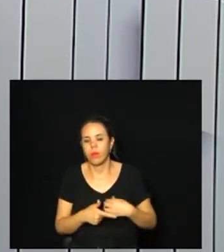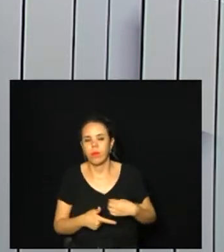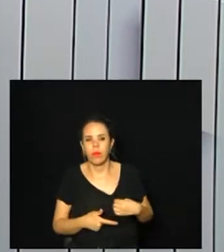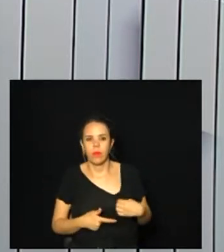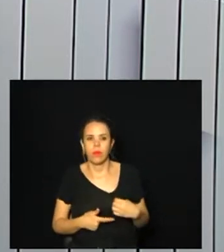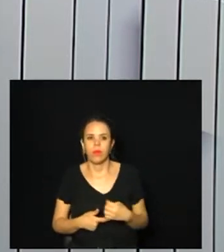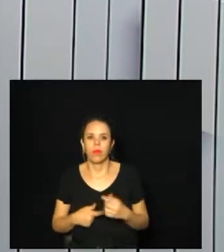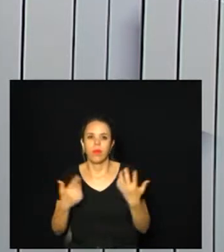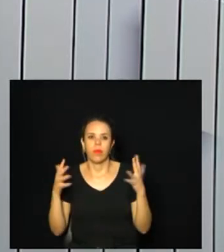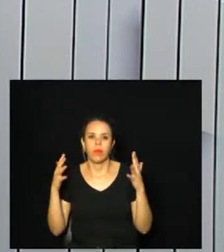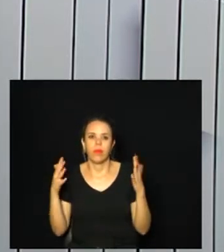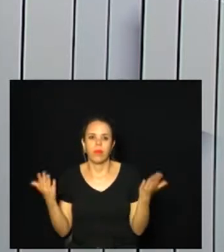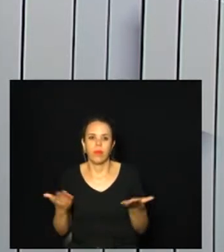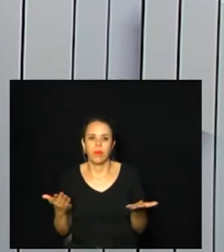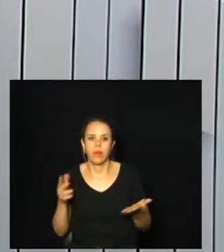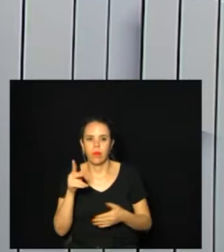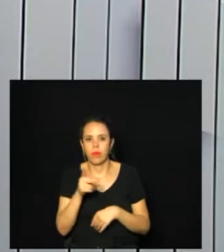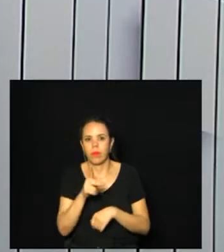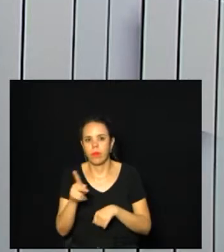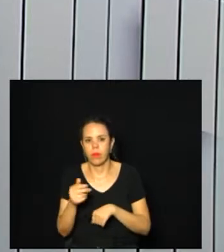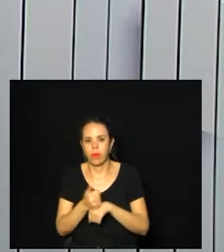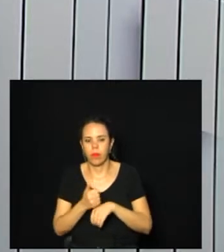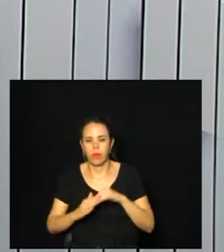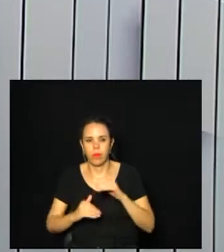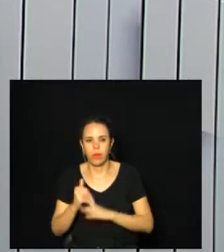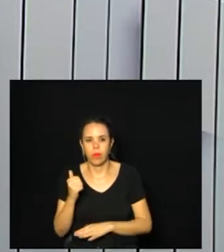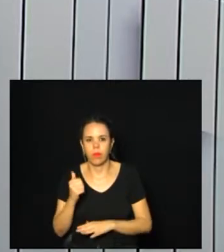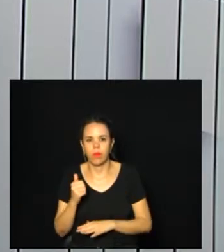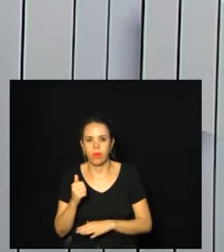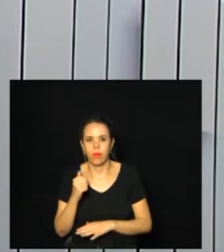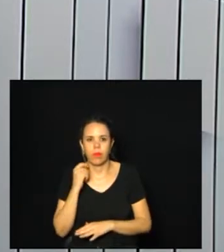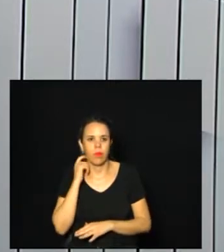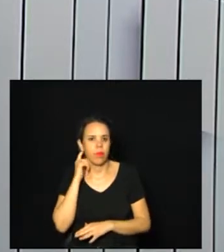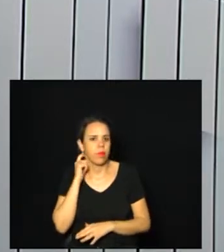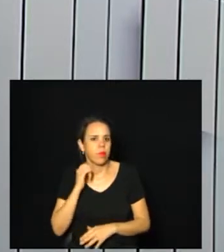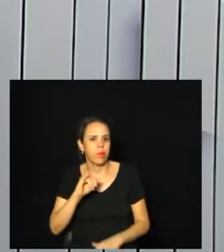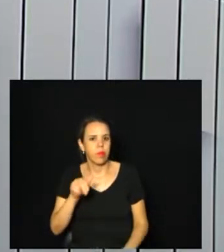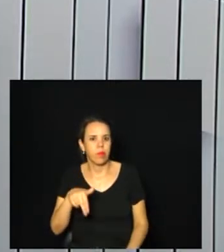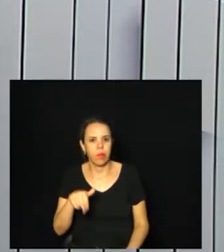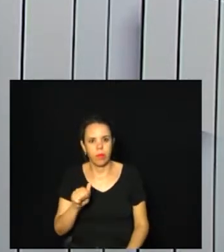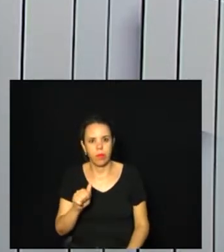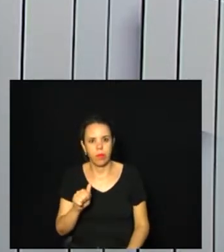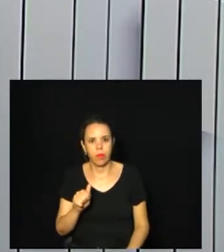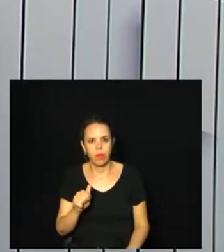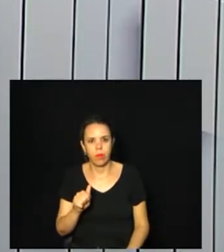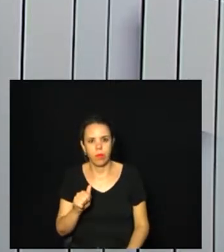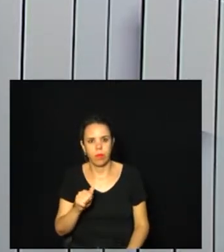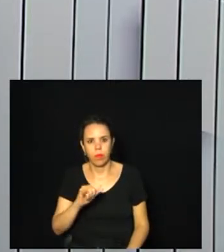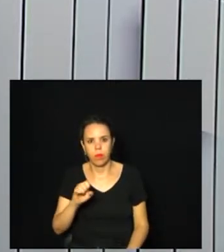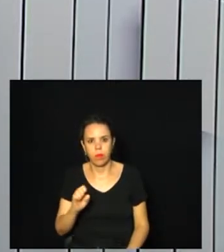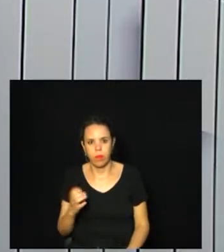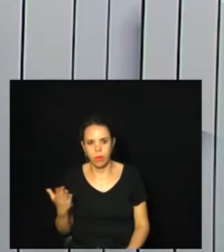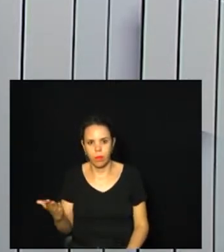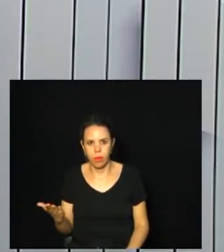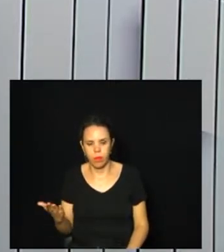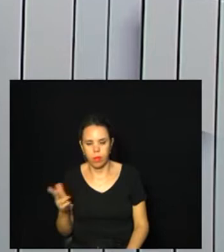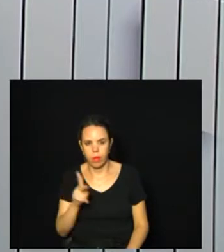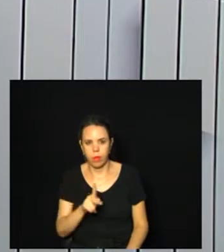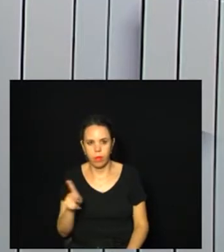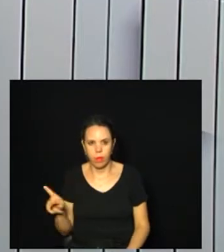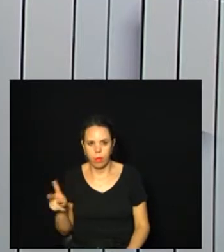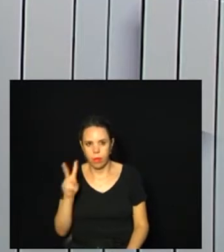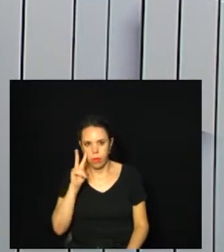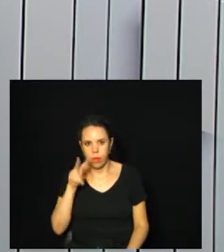A nossa homenagem a estes profissionais vai por meio da Janaína Vieira e do José Raimundo